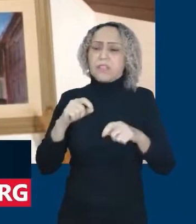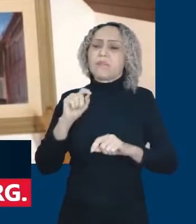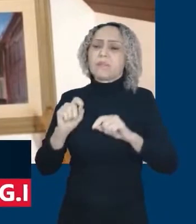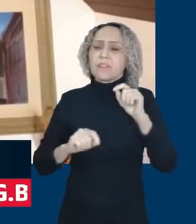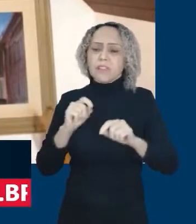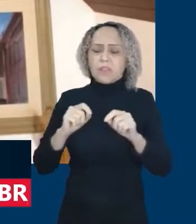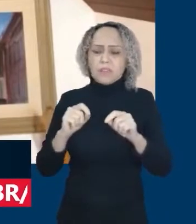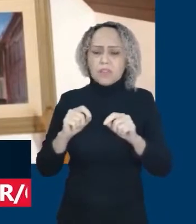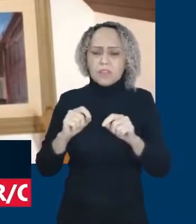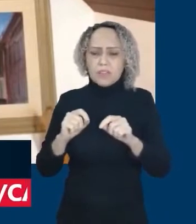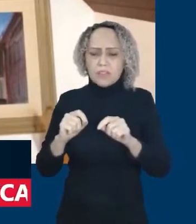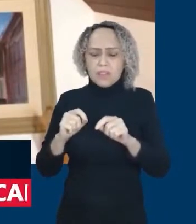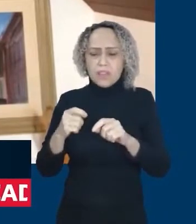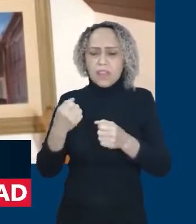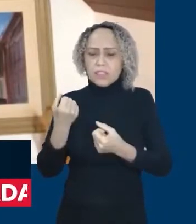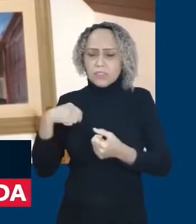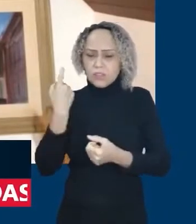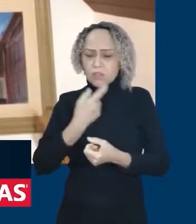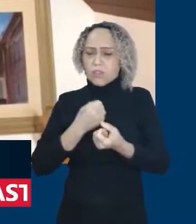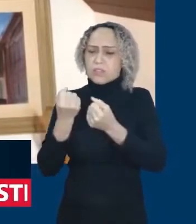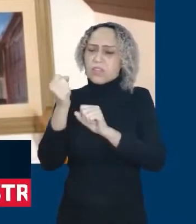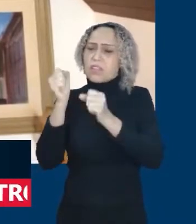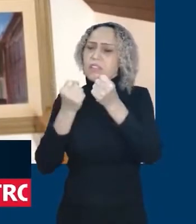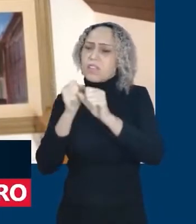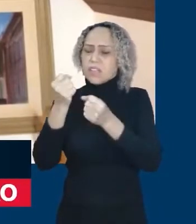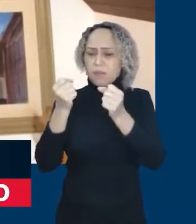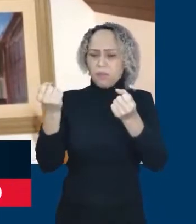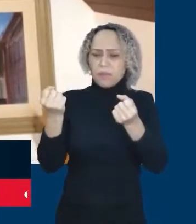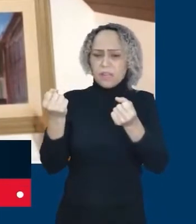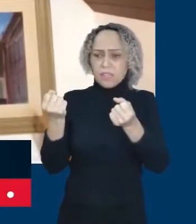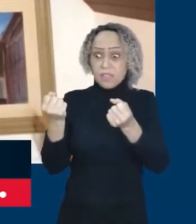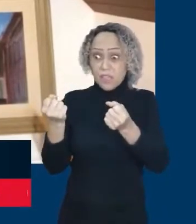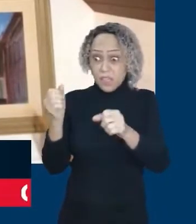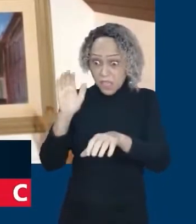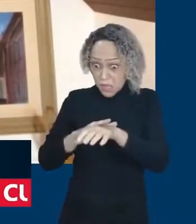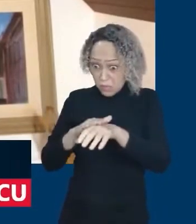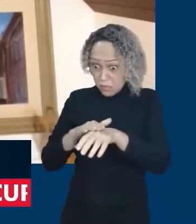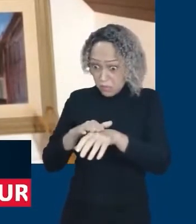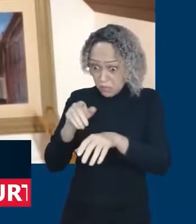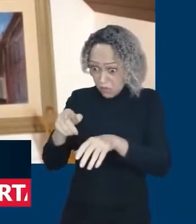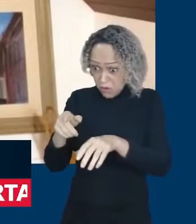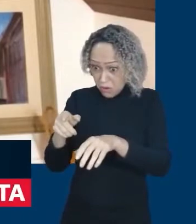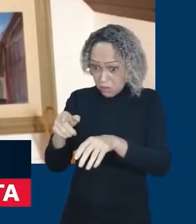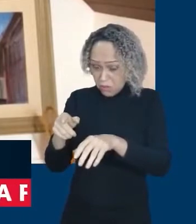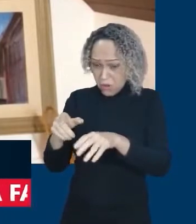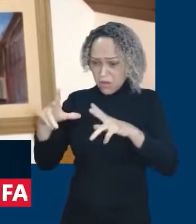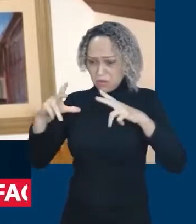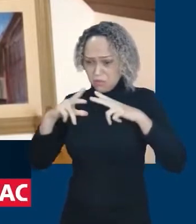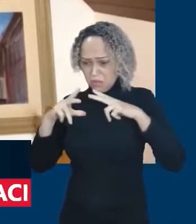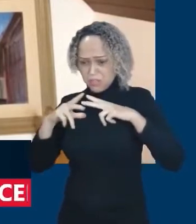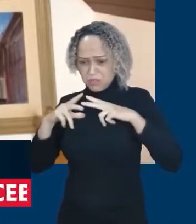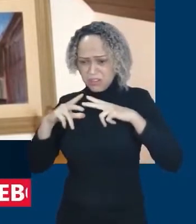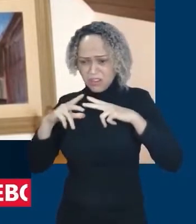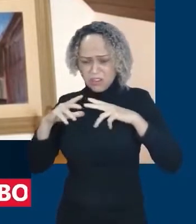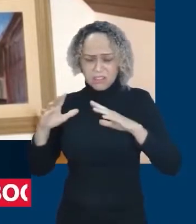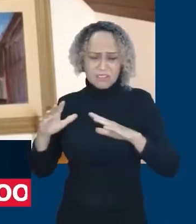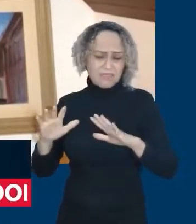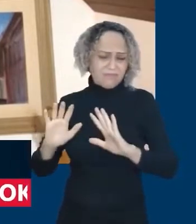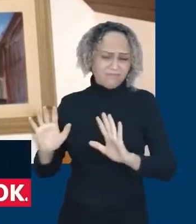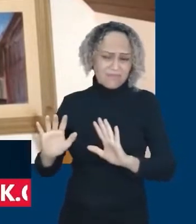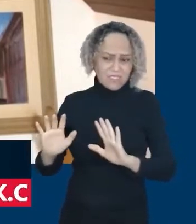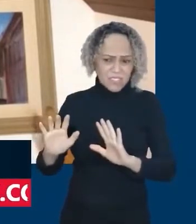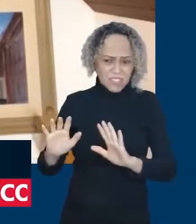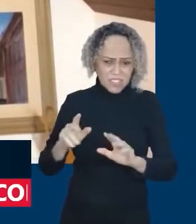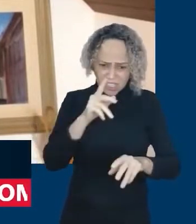Eles dizem que as nossas empresas são do mercado e não do povo do Paraná. Remover essa gente e